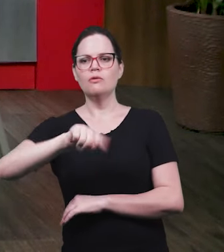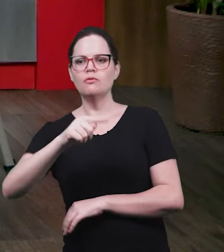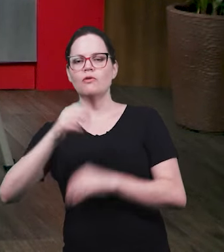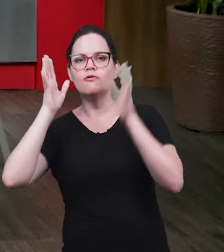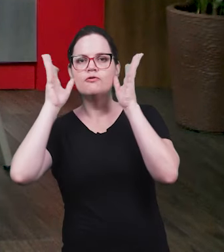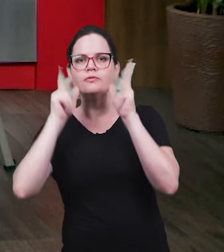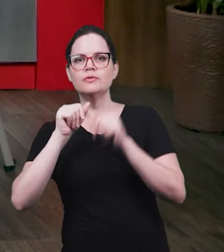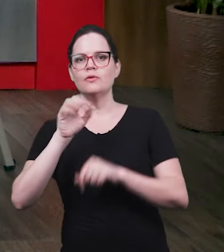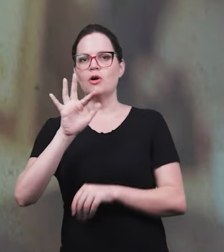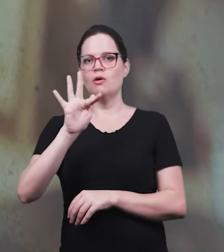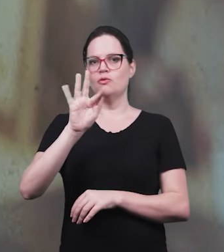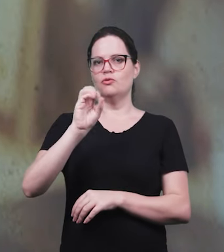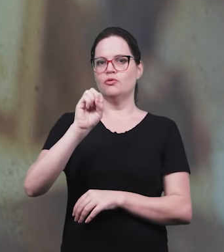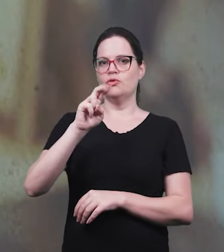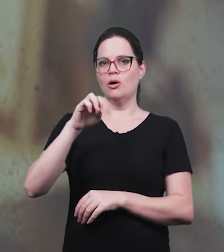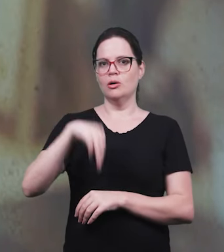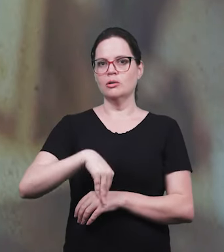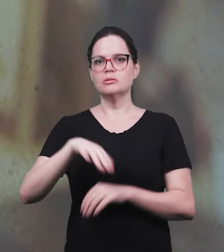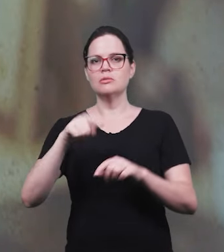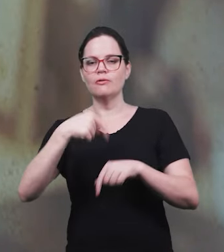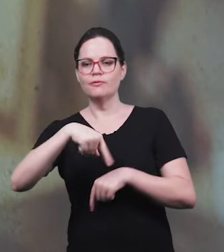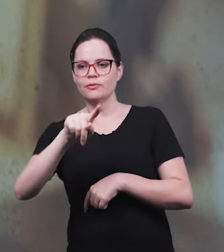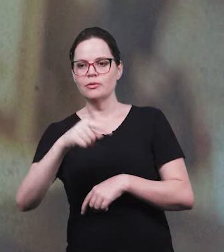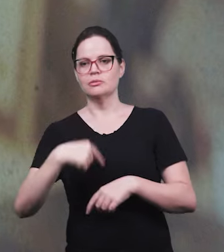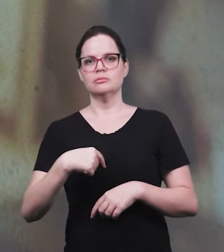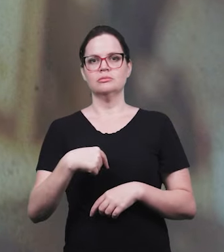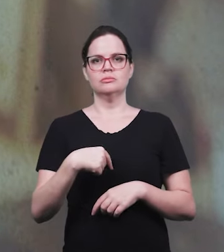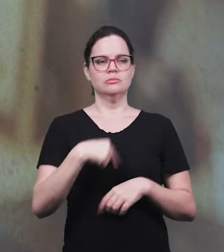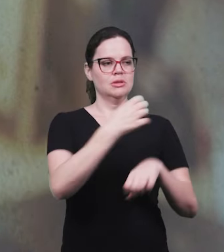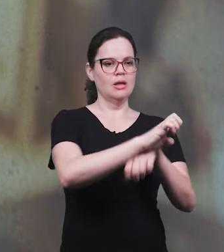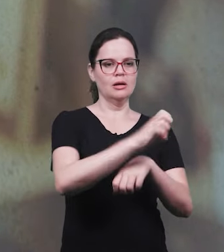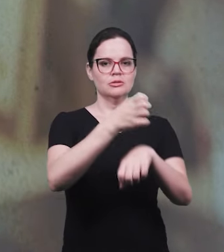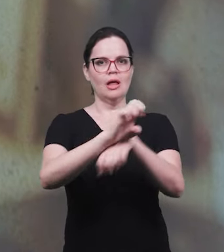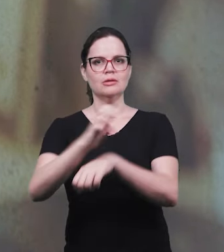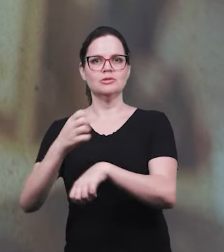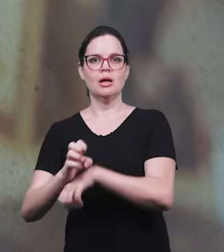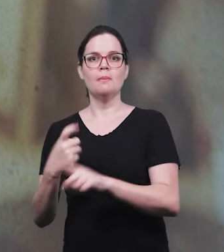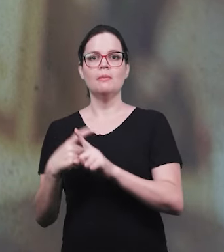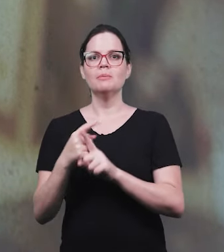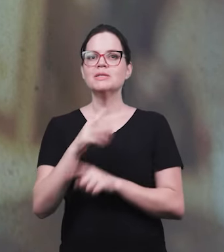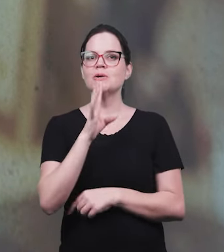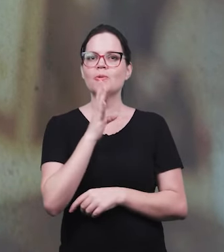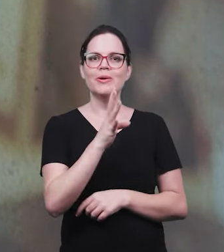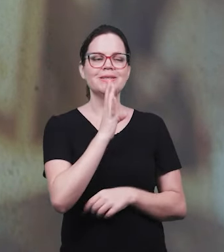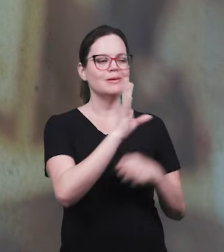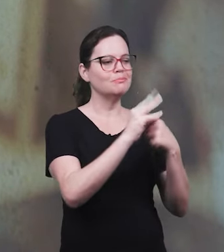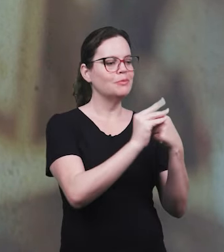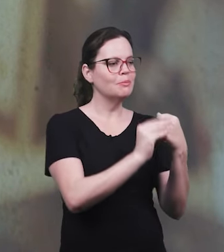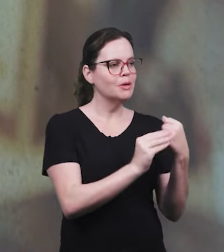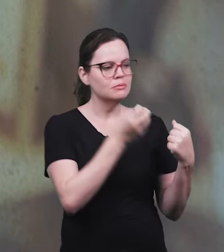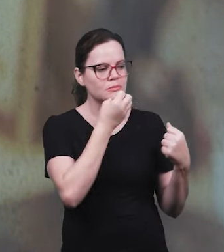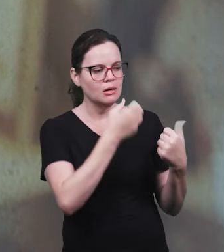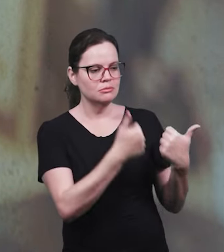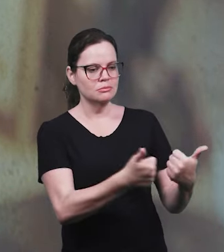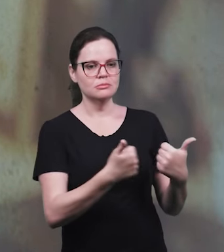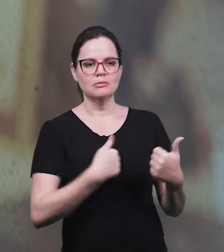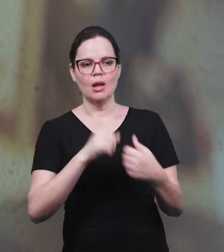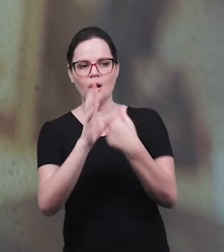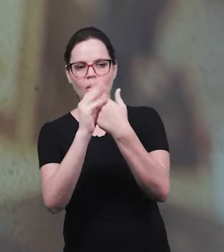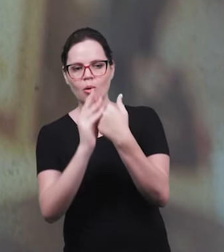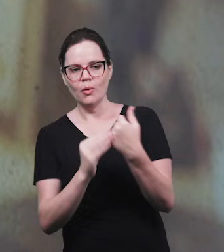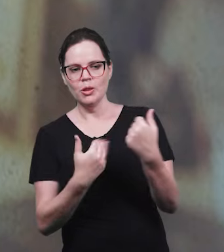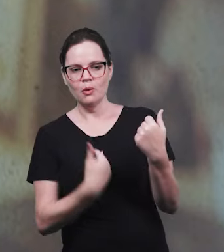público, uma autarquia, e não ficar apenas em um estágio, até para conhecer um pouco desse ambiente público. A